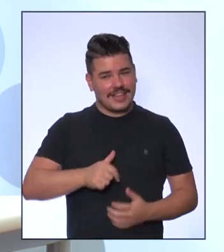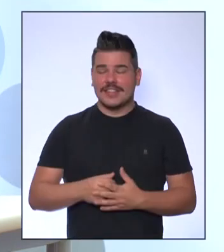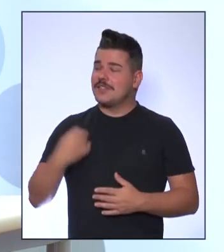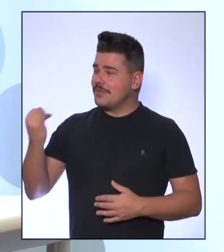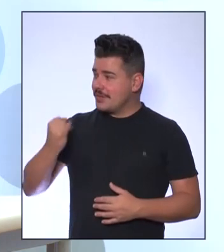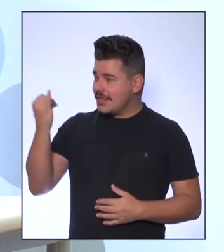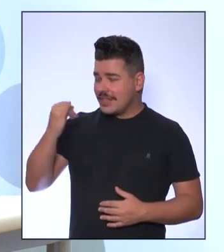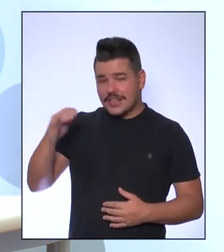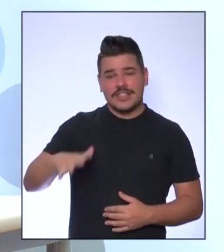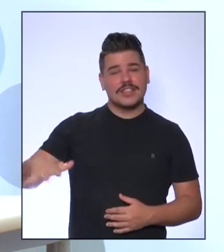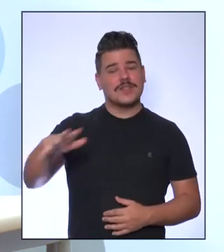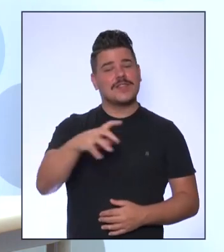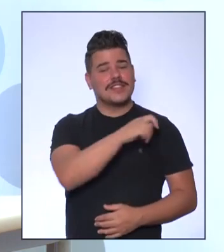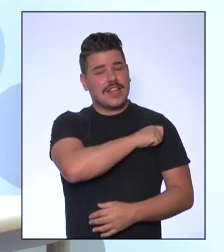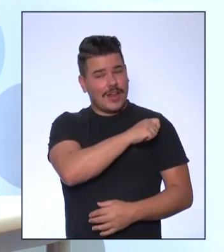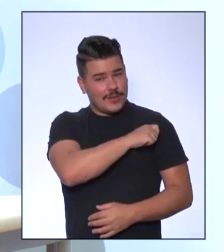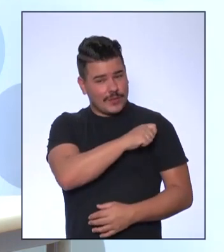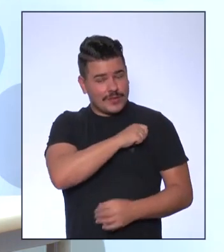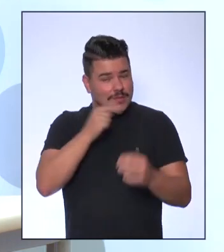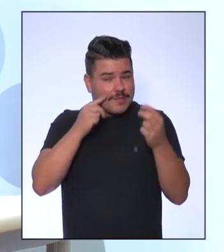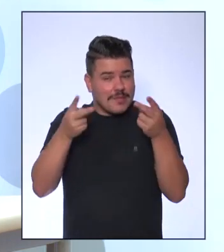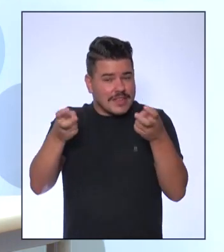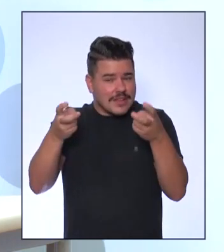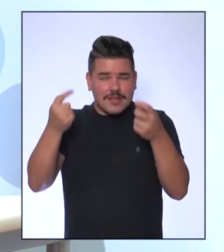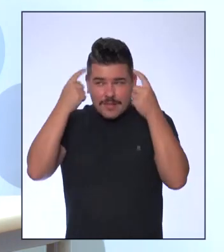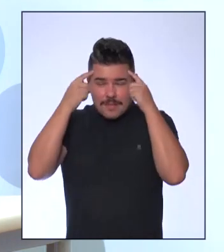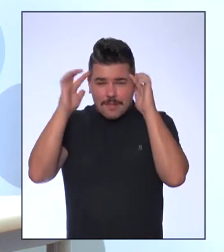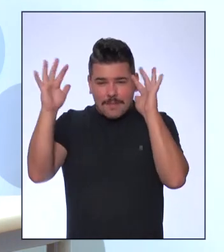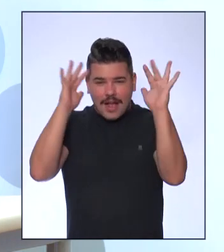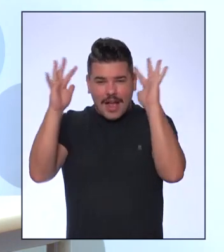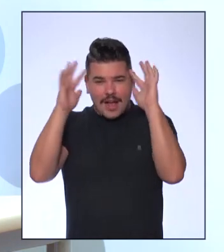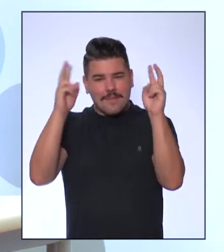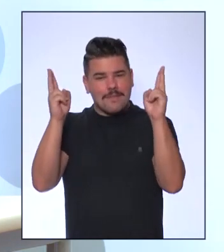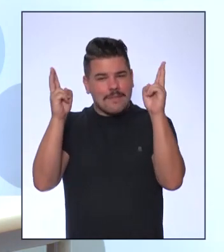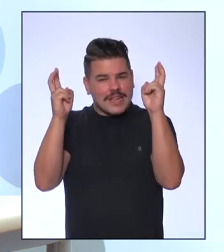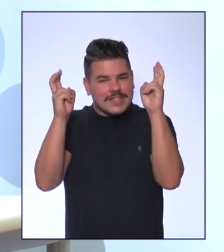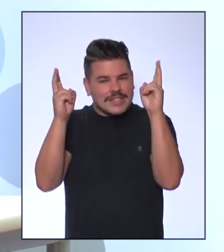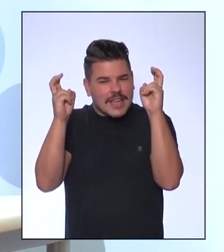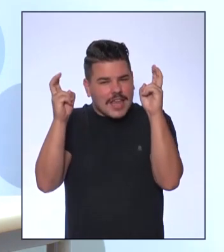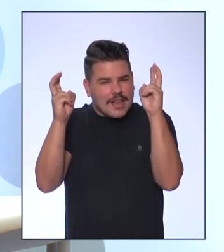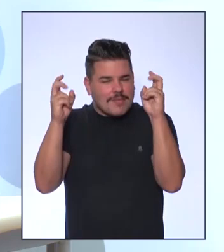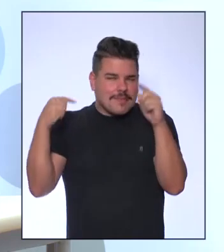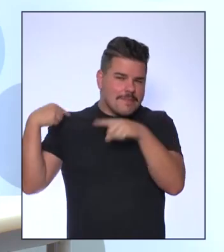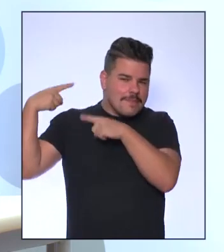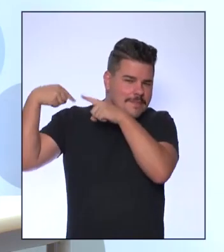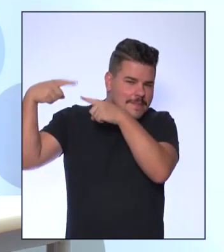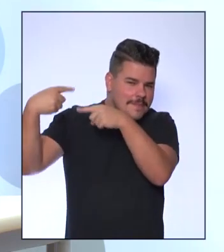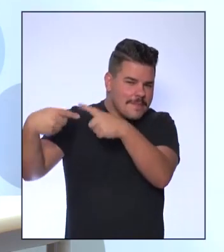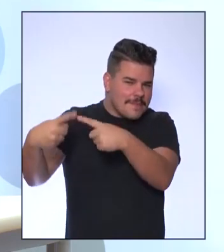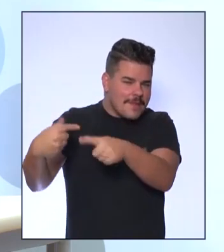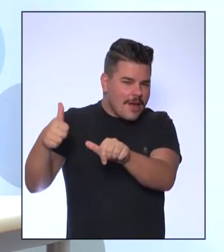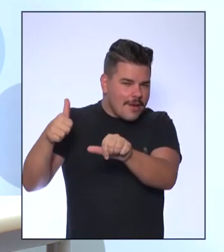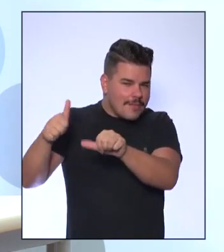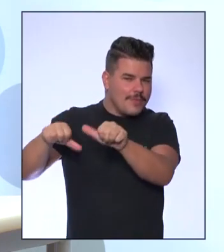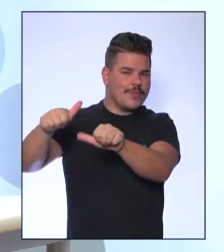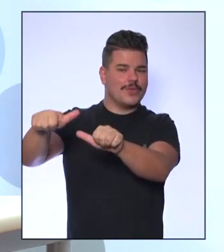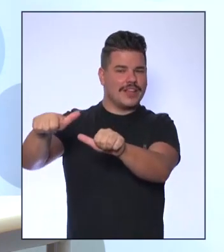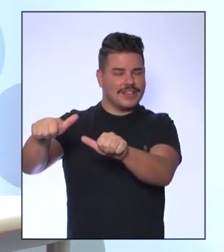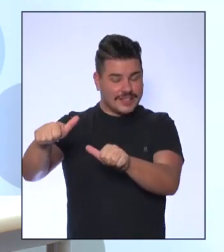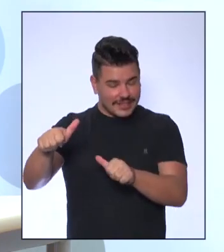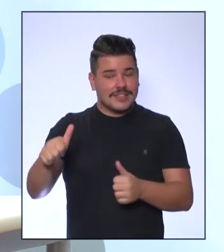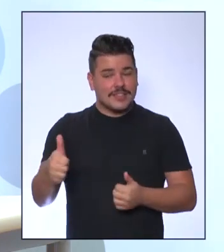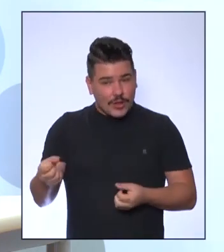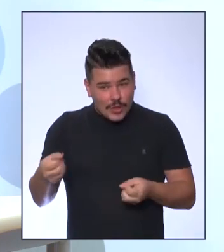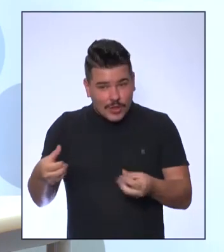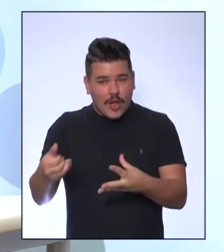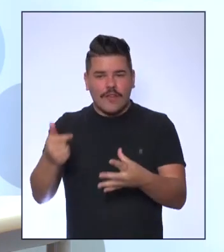estão utilizando a atitude historiadora dele, eles estão analisando, observando, problematizando essa mudança de pensamento, essa